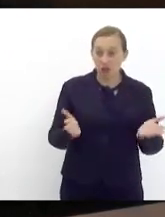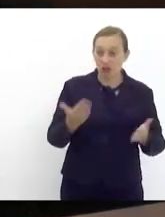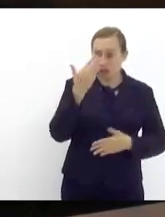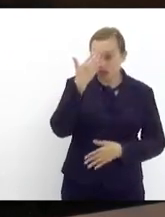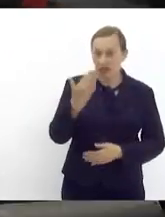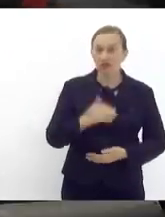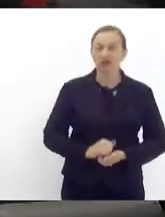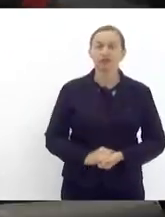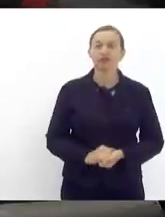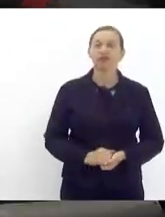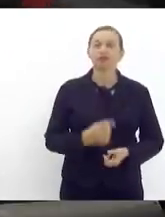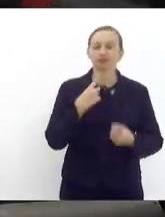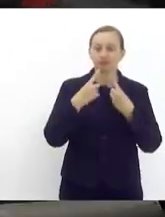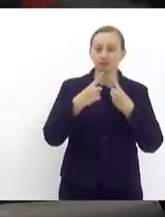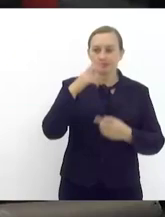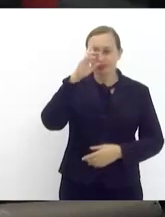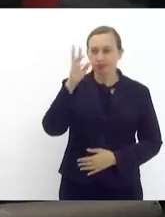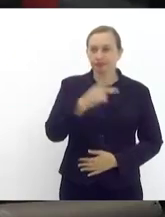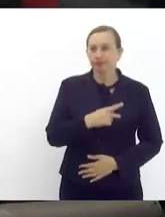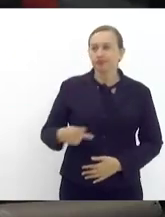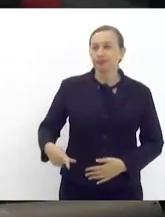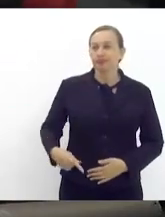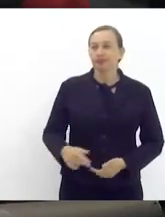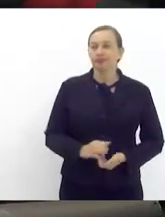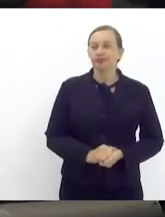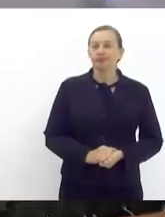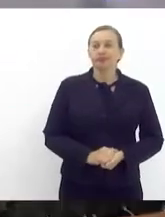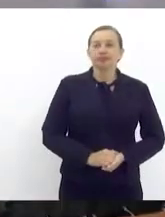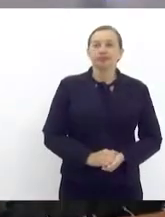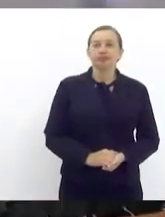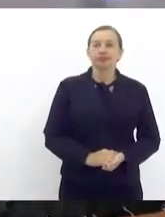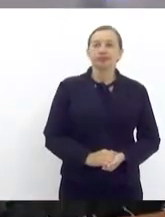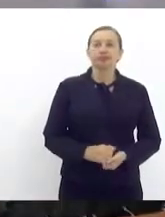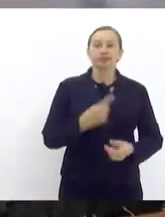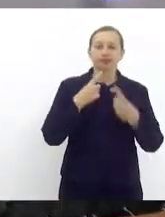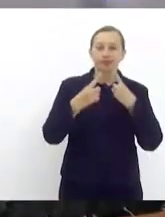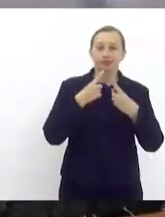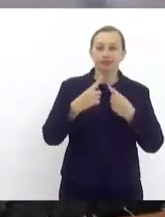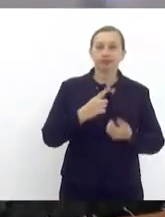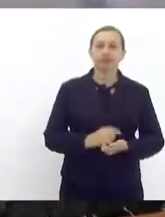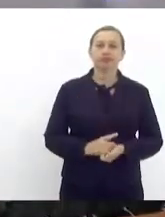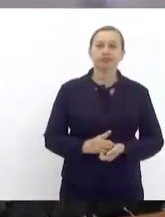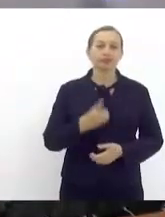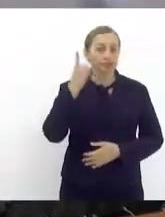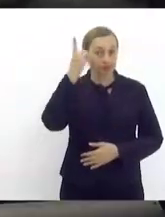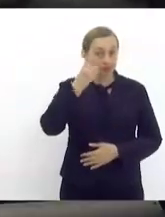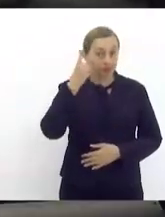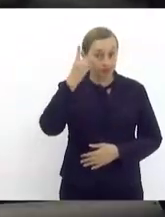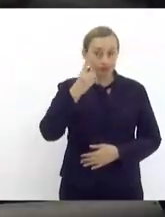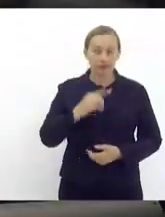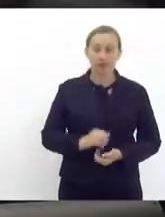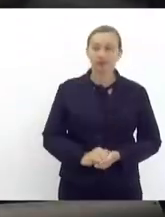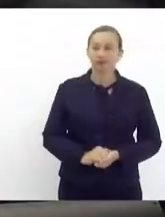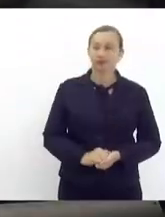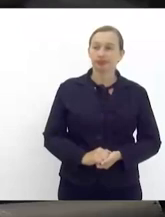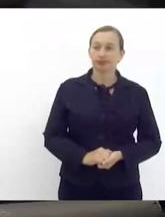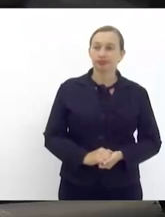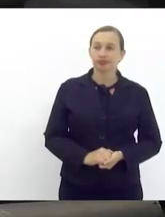obrigado. Para discutir, presidente. Deputado. Presidente, para discutir. Deputada Verona.